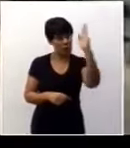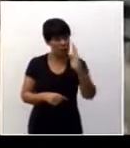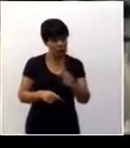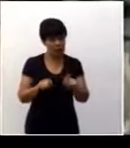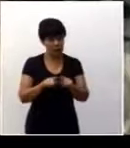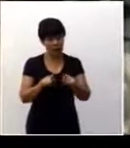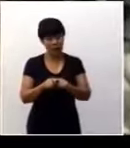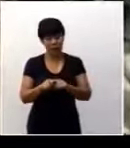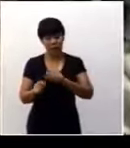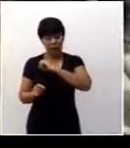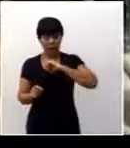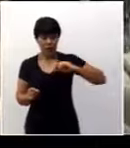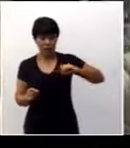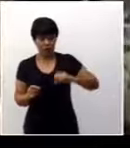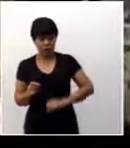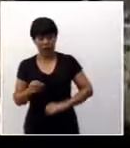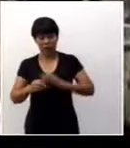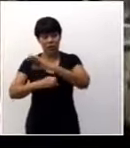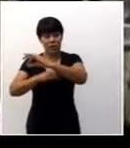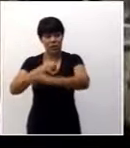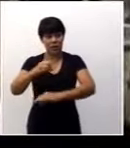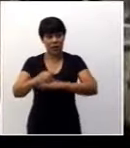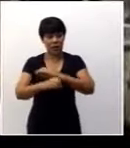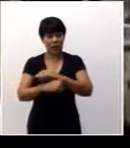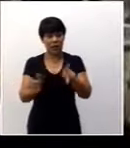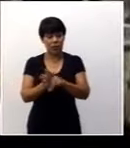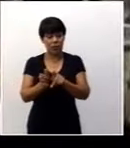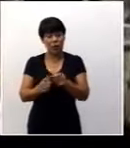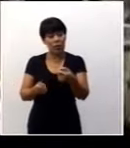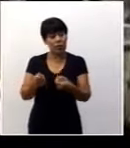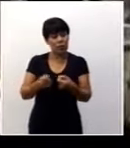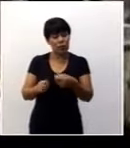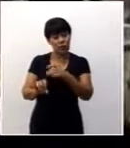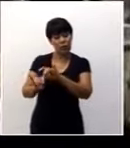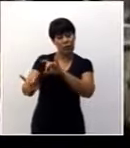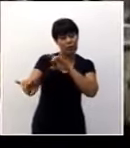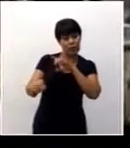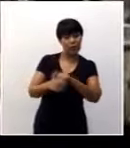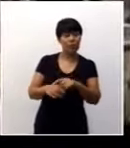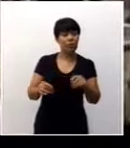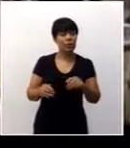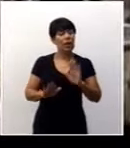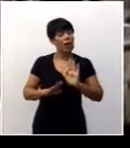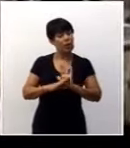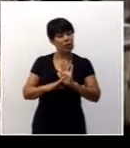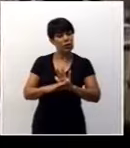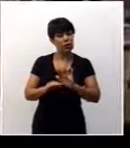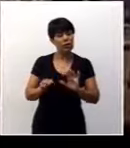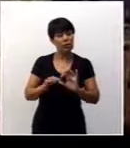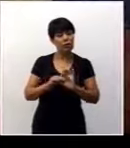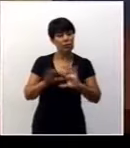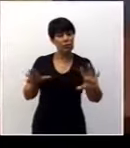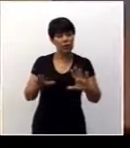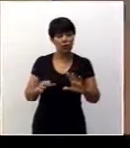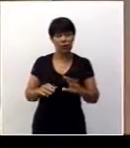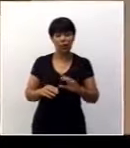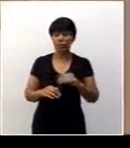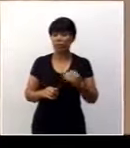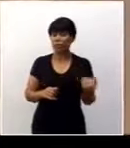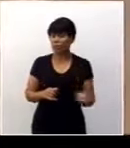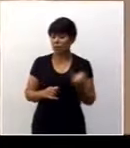satélites próprios de sensoriamento remoto, consolidando uma autonomia fundamental para o desenvolvimento dos dois países.